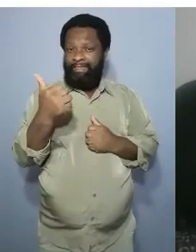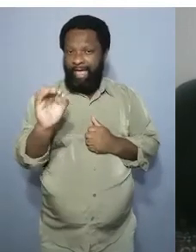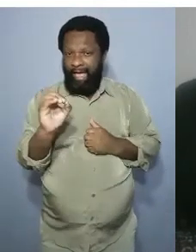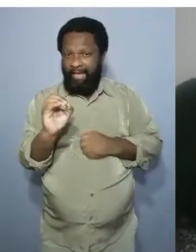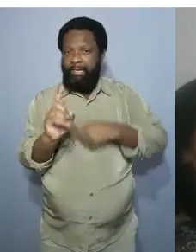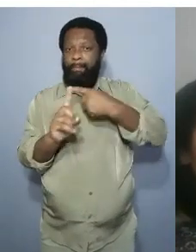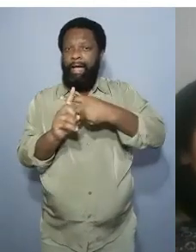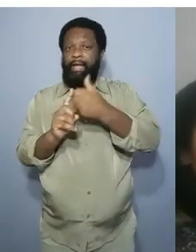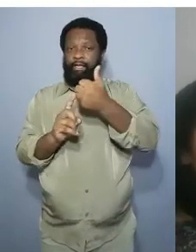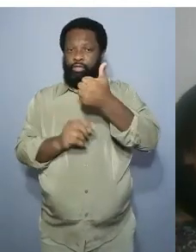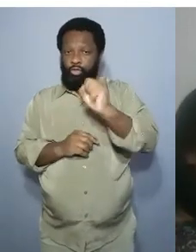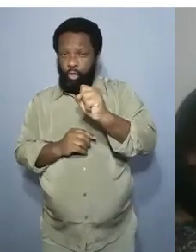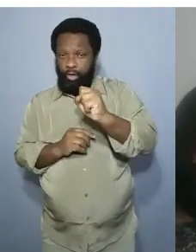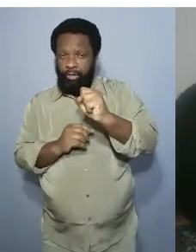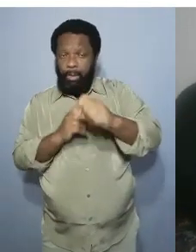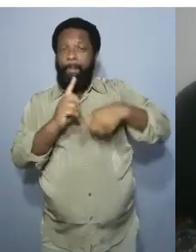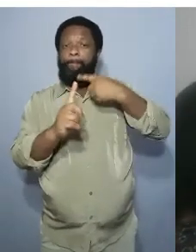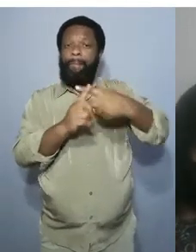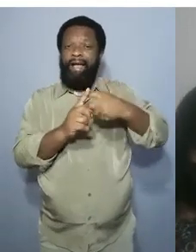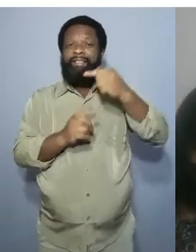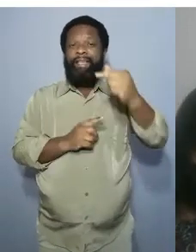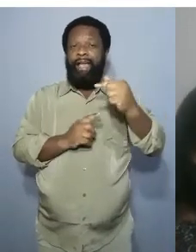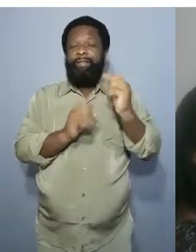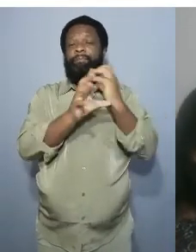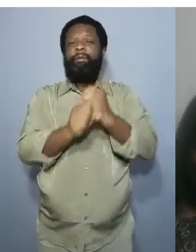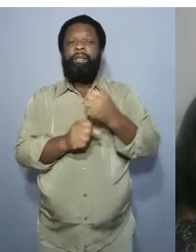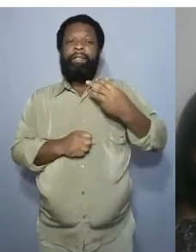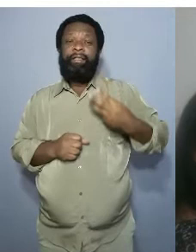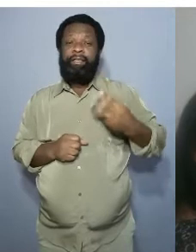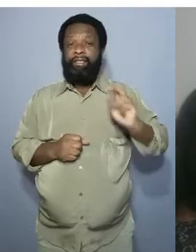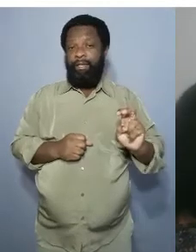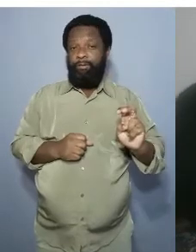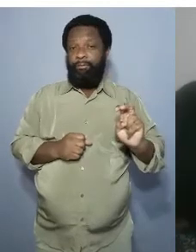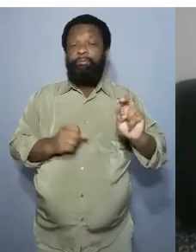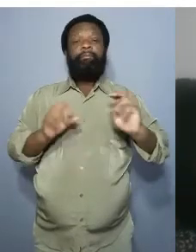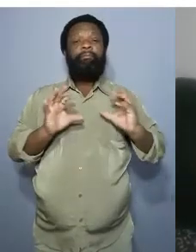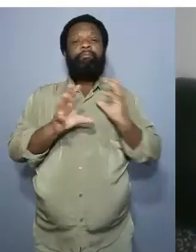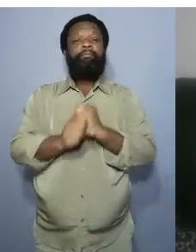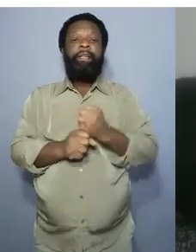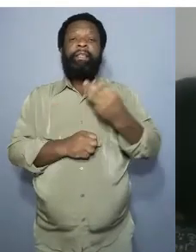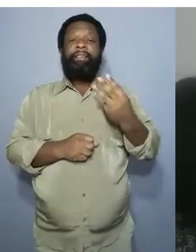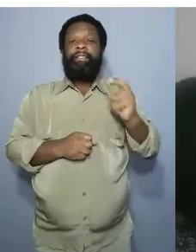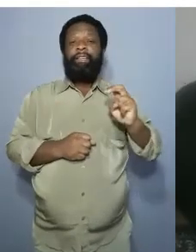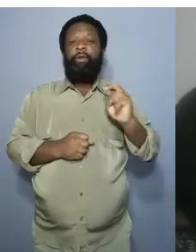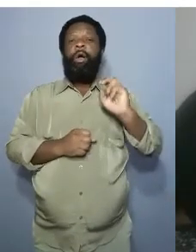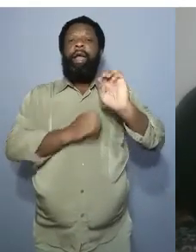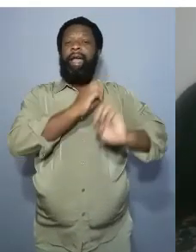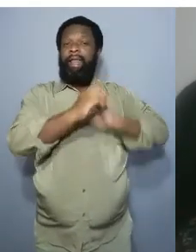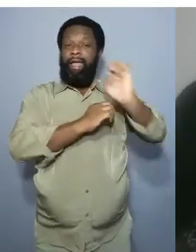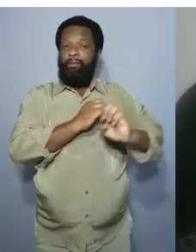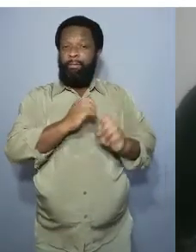10 com mais 18, 28, com mais 7, 35, combinado? Um total, então, de 35